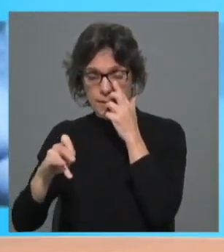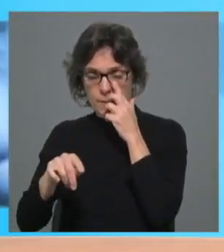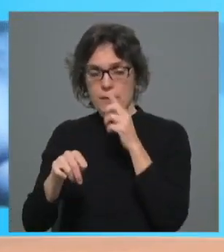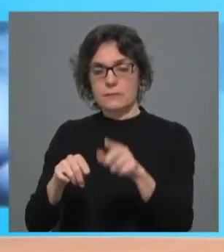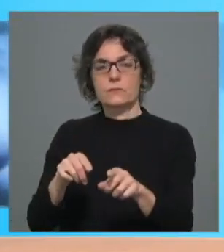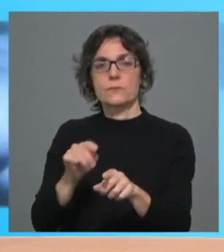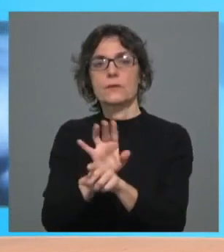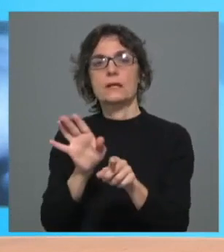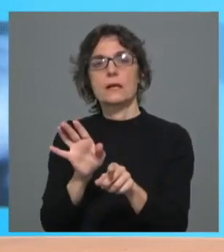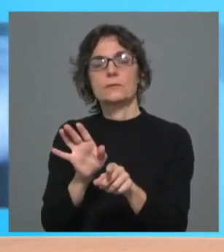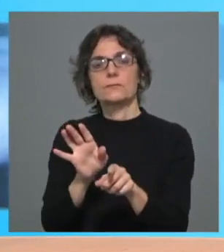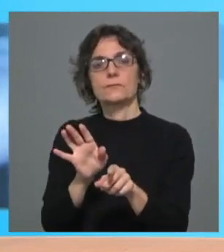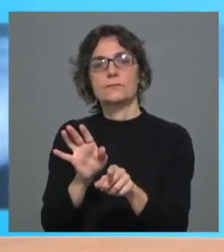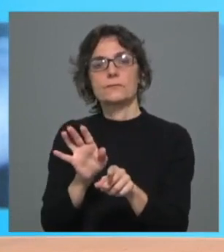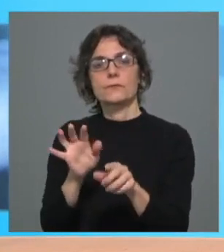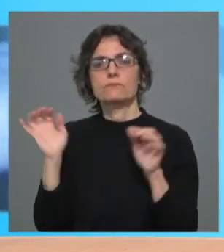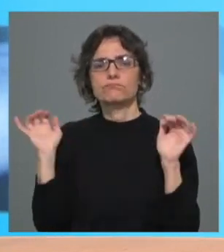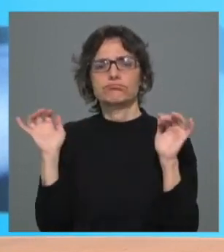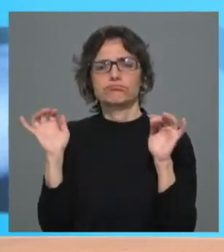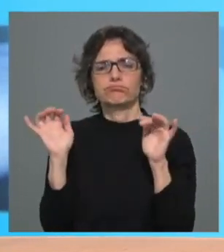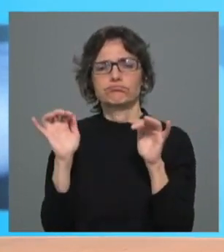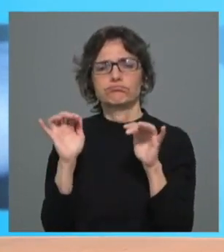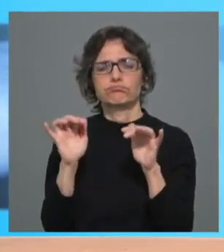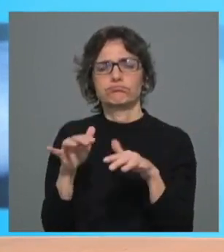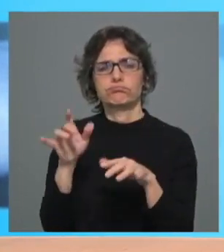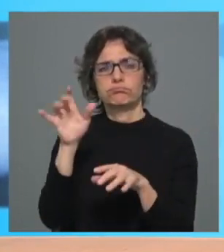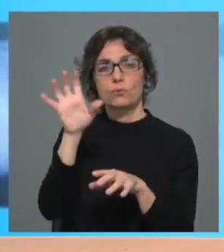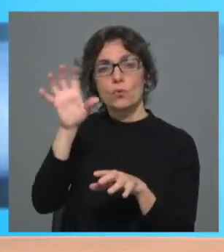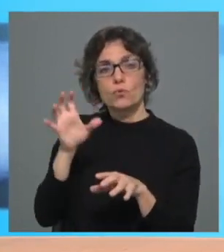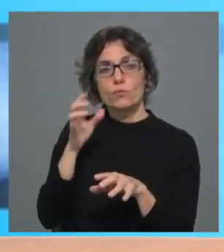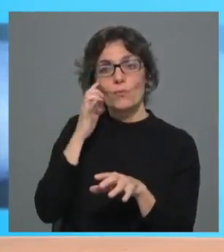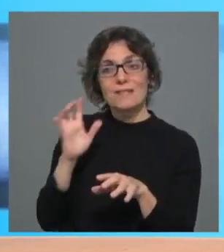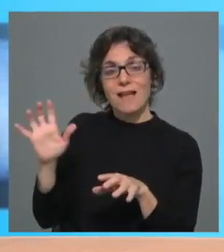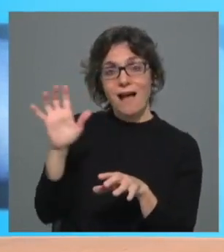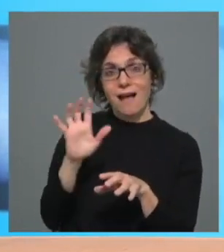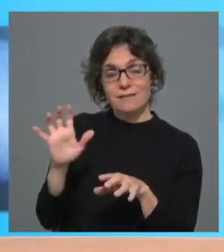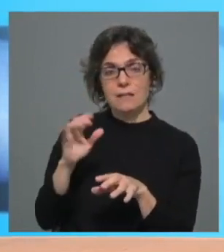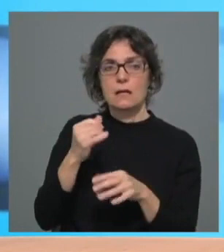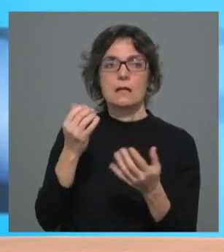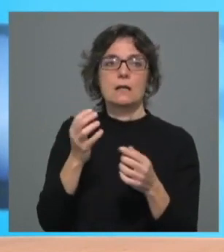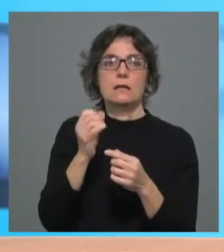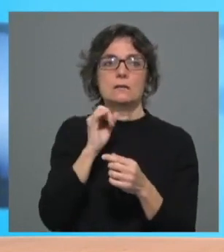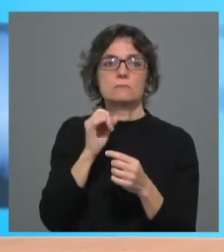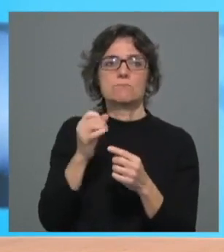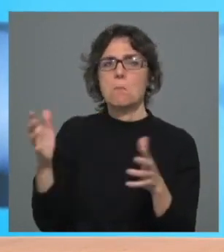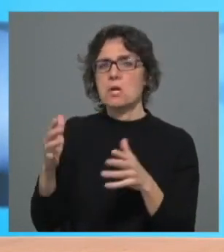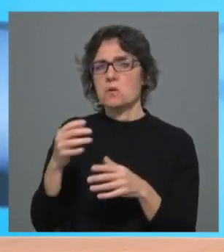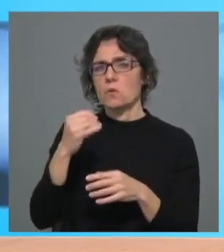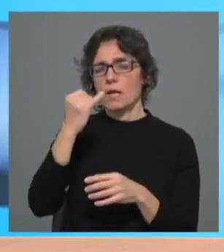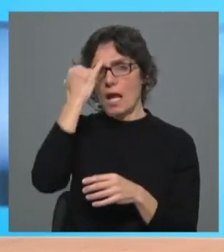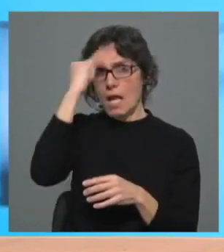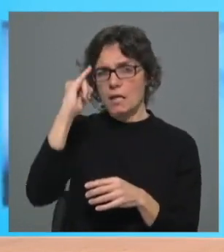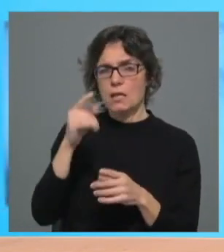cheia de imigrantes asiáticos principalmente indianos mas principalmente do